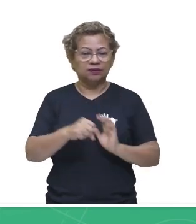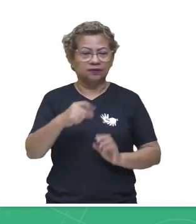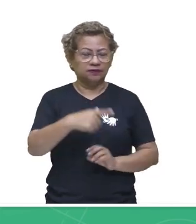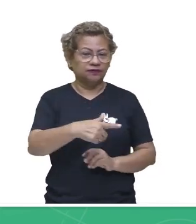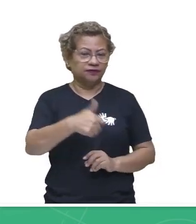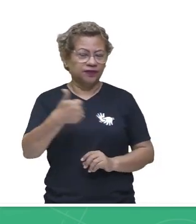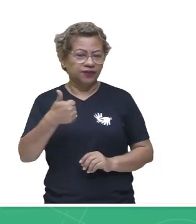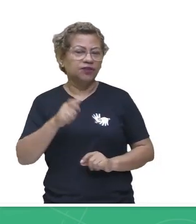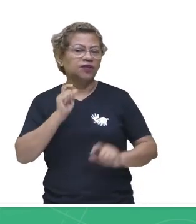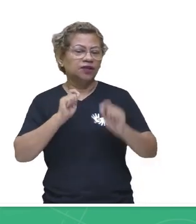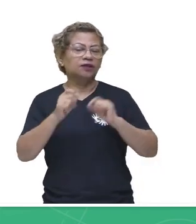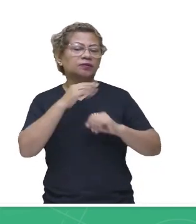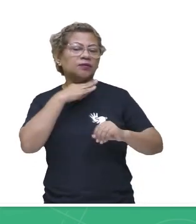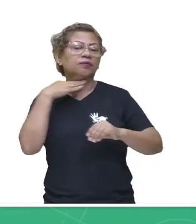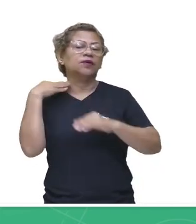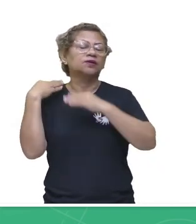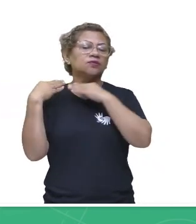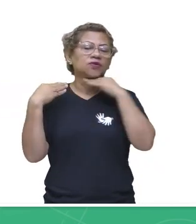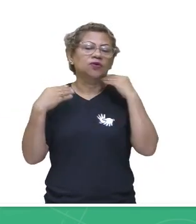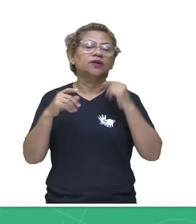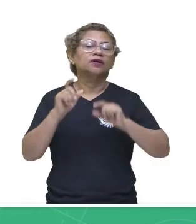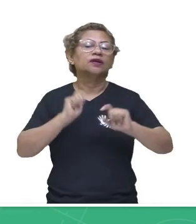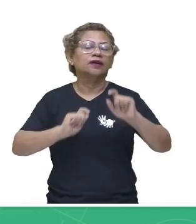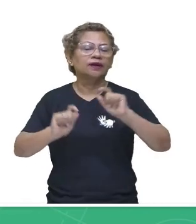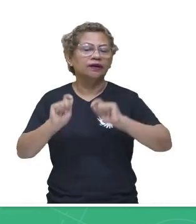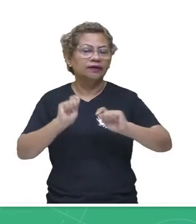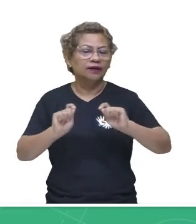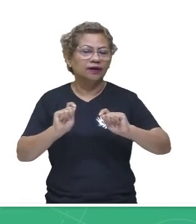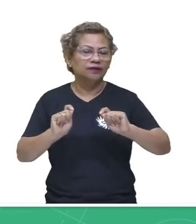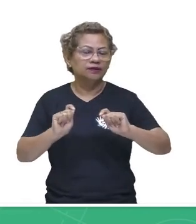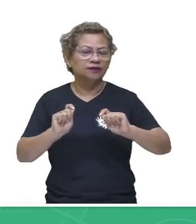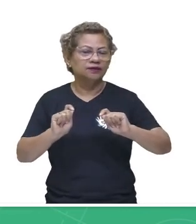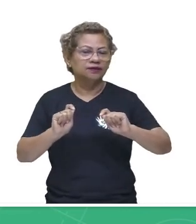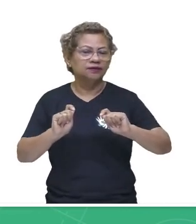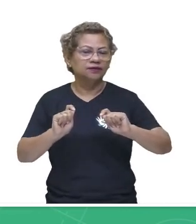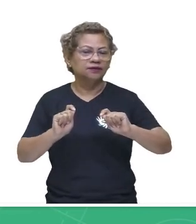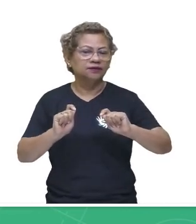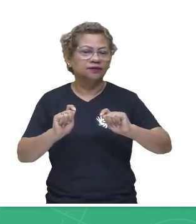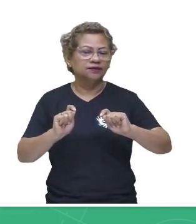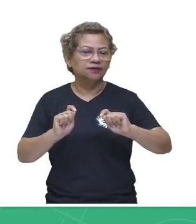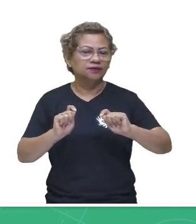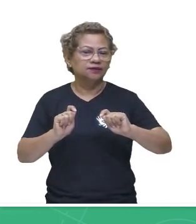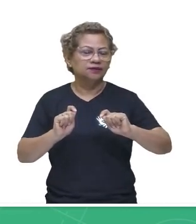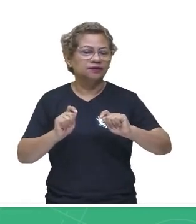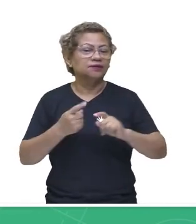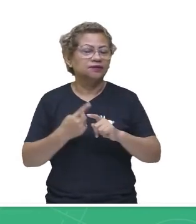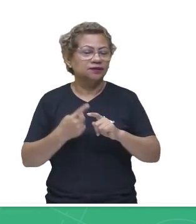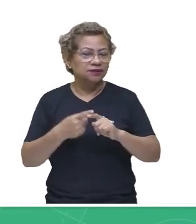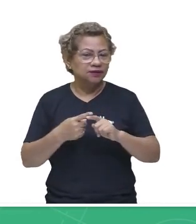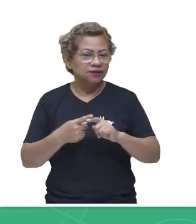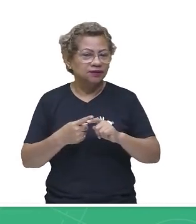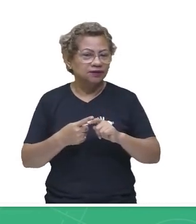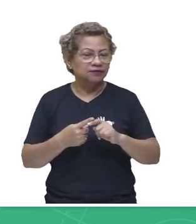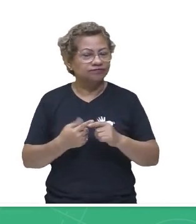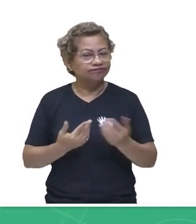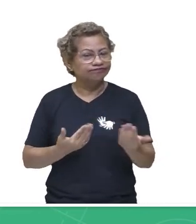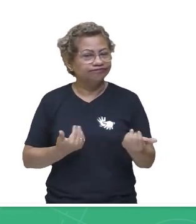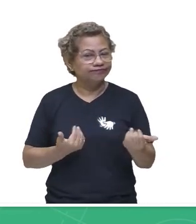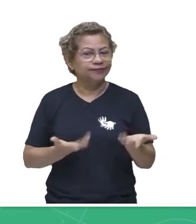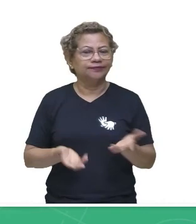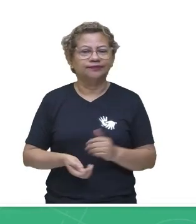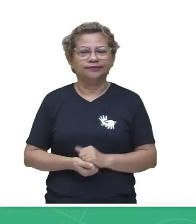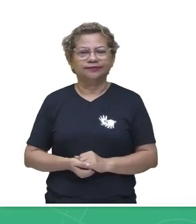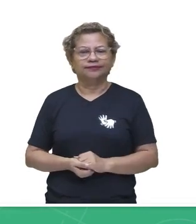mais morre, né, estamos vendo que a nossa juventude está morrendo cada vez mais. Vejam lá, vamos colocar